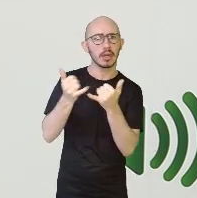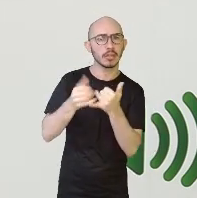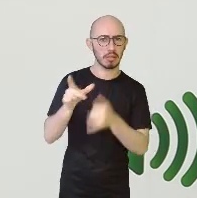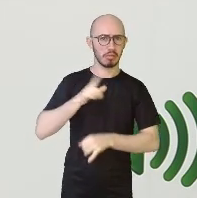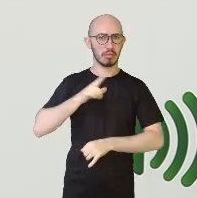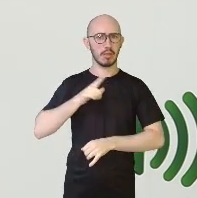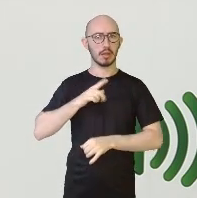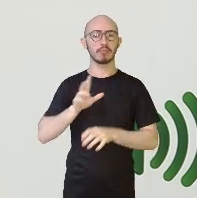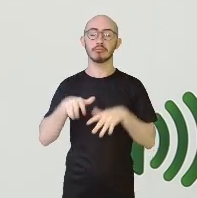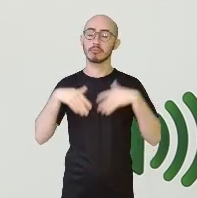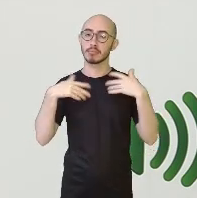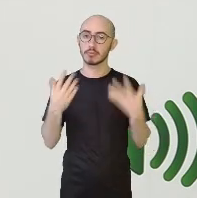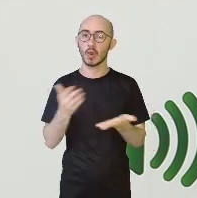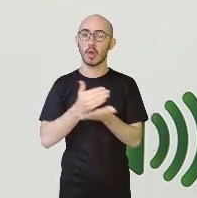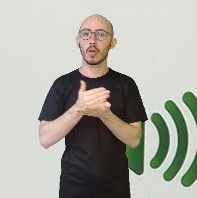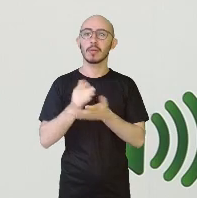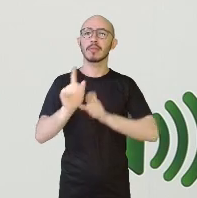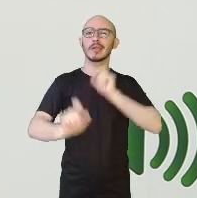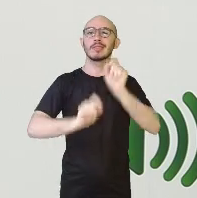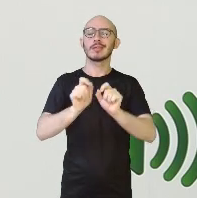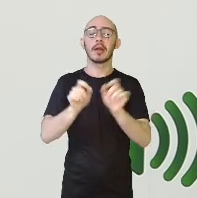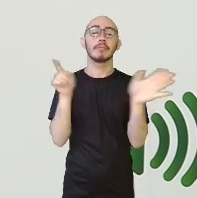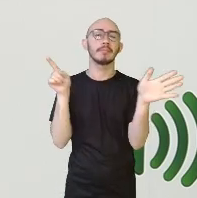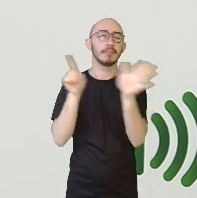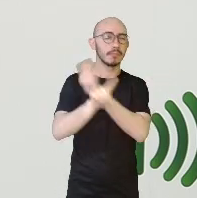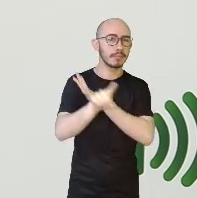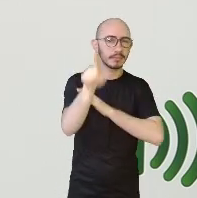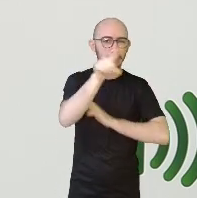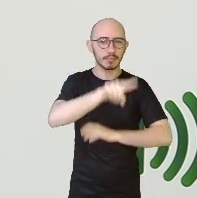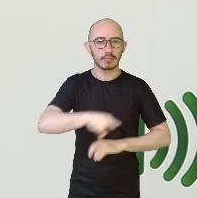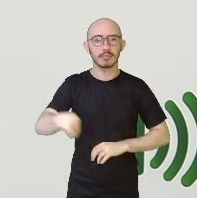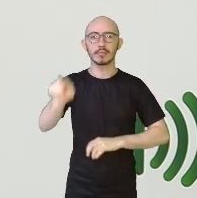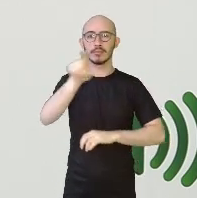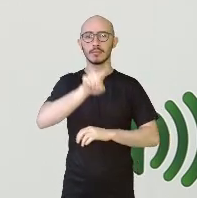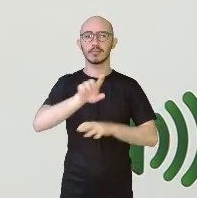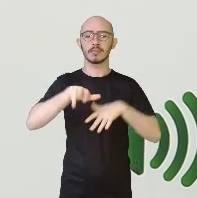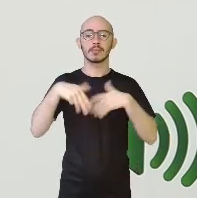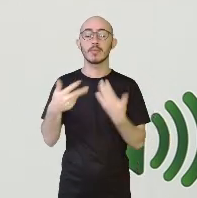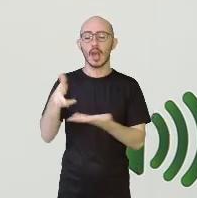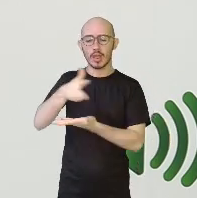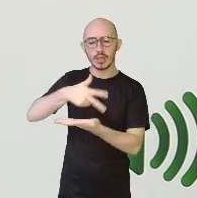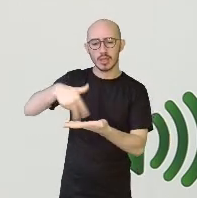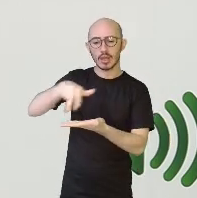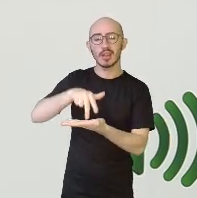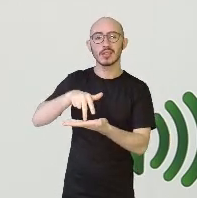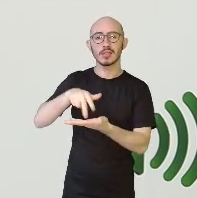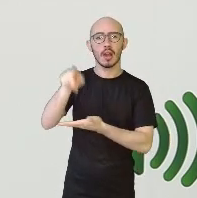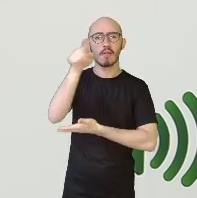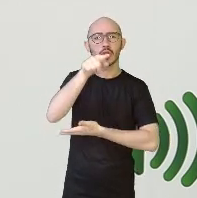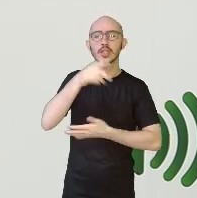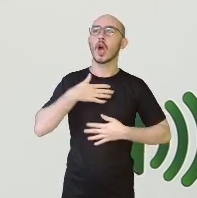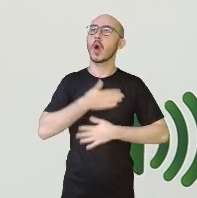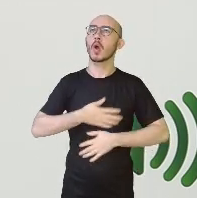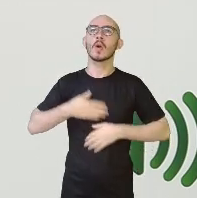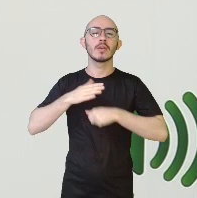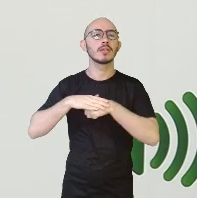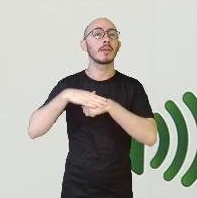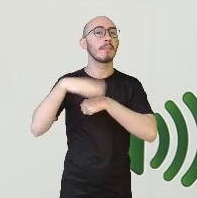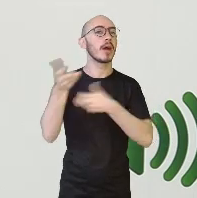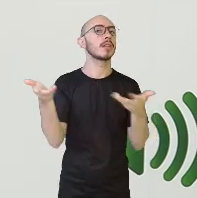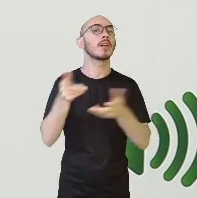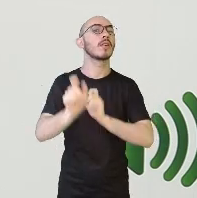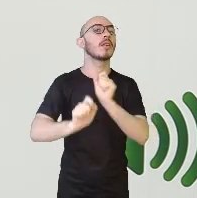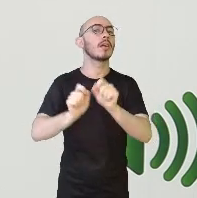Eu já começo a aula de hoje perguntando para vocês, qual é a dança que vocês mais gostam atualmente? O que é